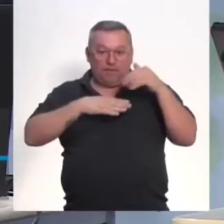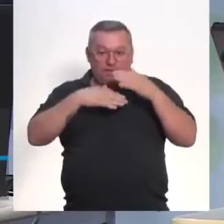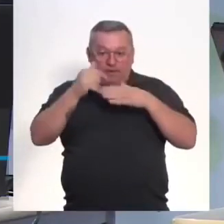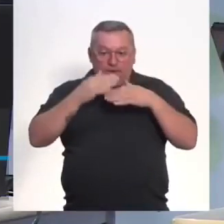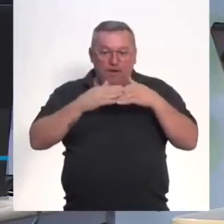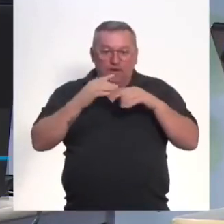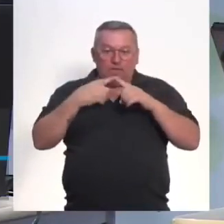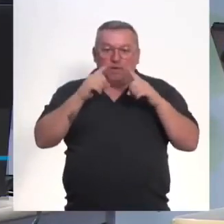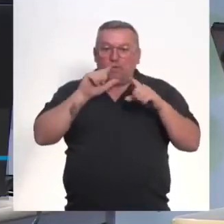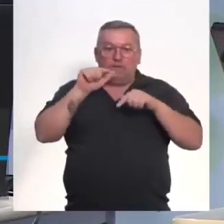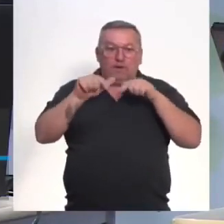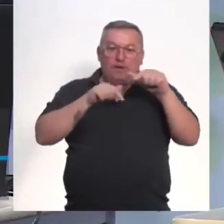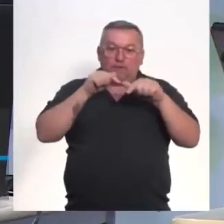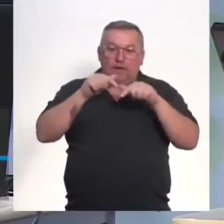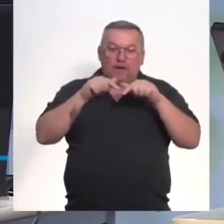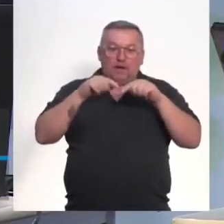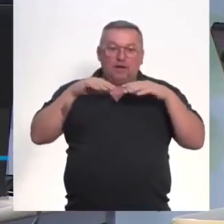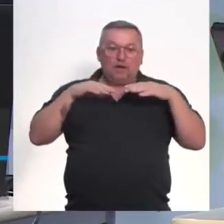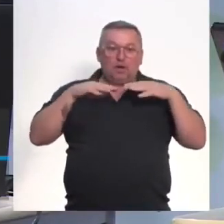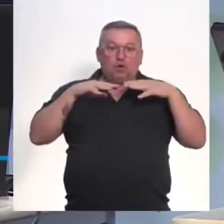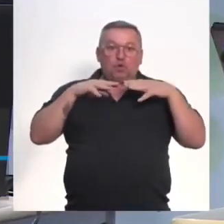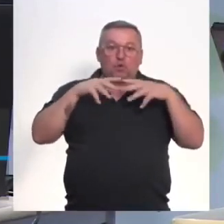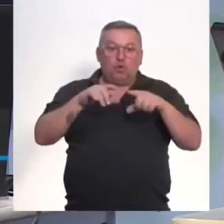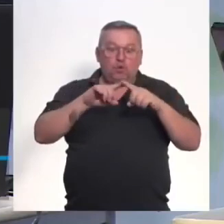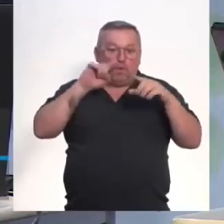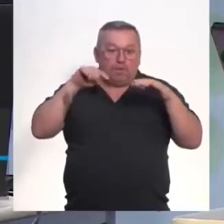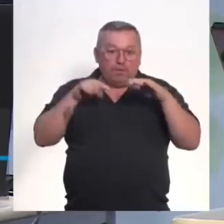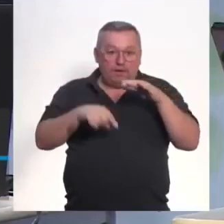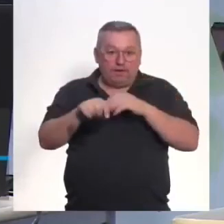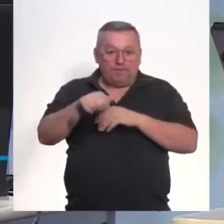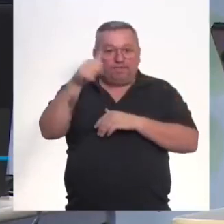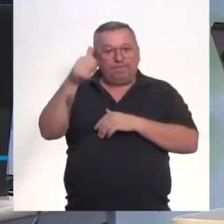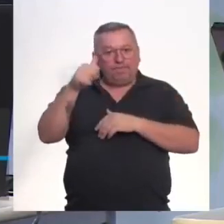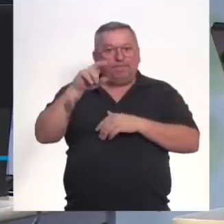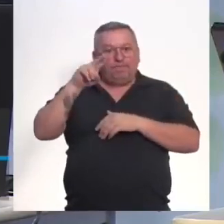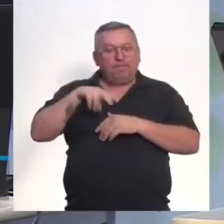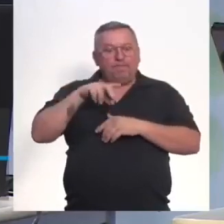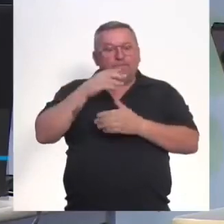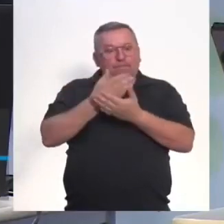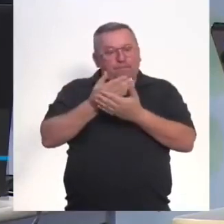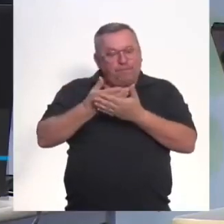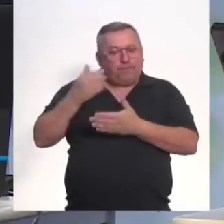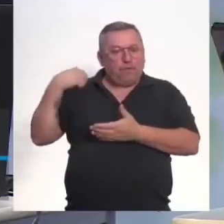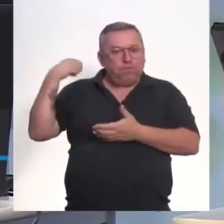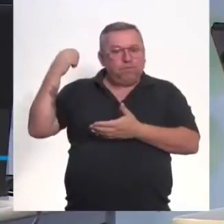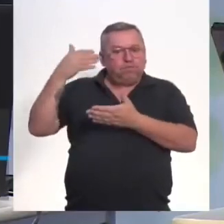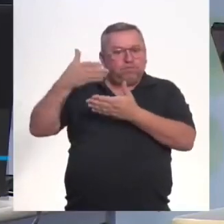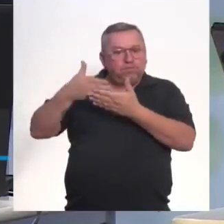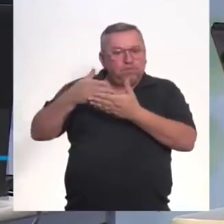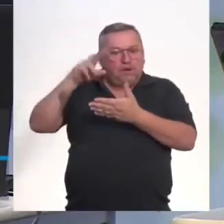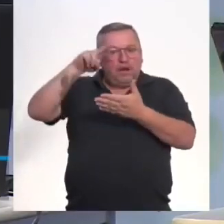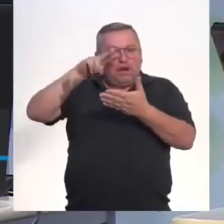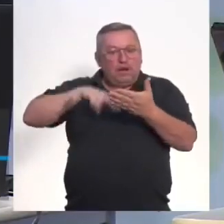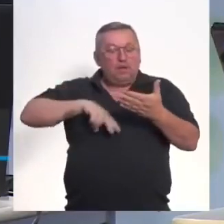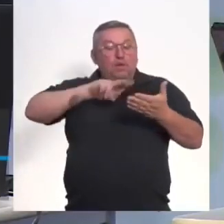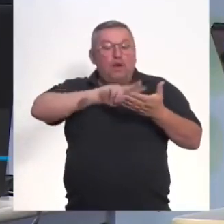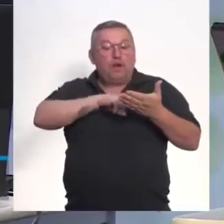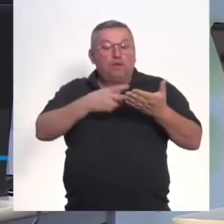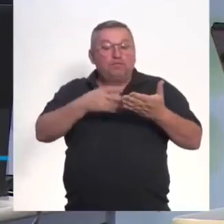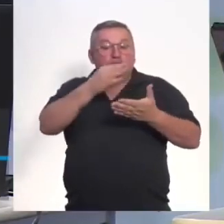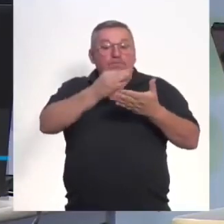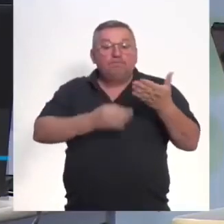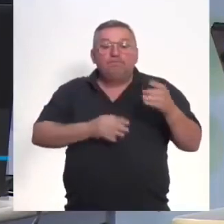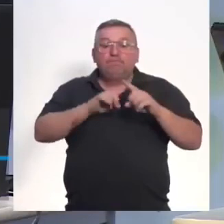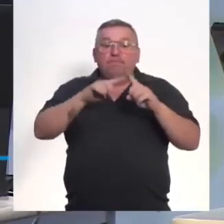A gente não vai trabalhar afinco, na verdade, a fundo, a primeira habilidade que a gente já vem trabalhando há alguns dias, que é a leitura e interpretação do texto.